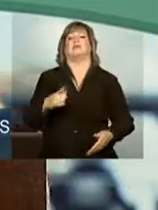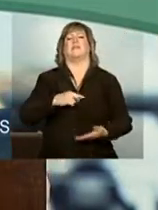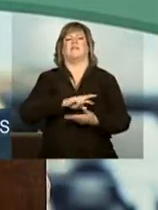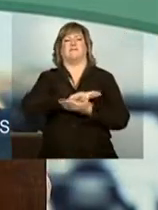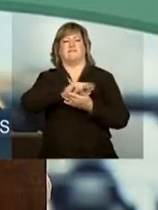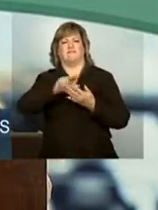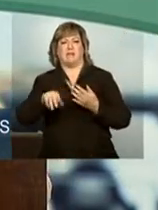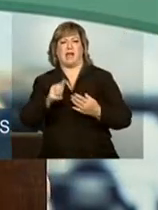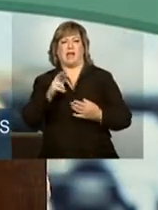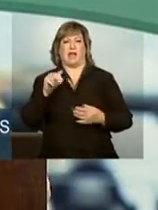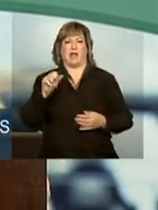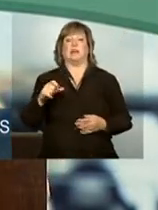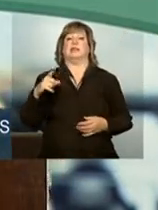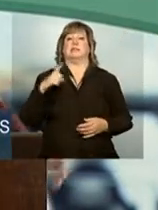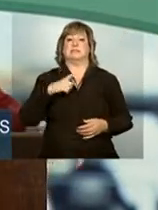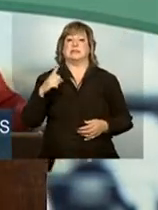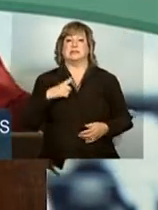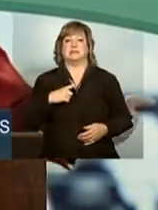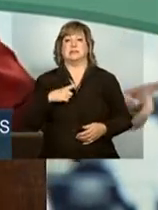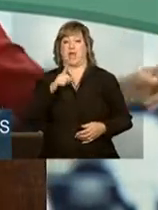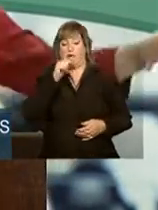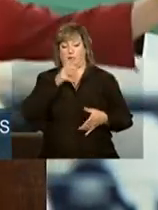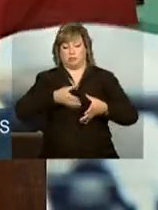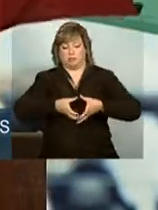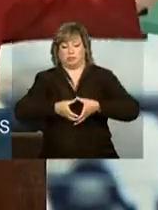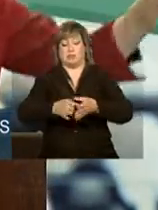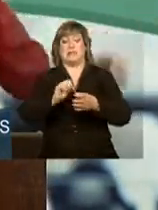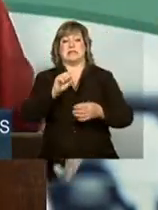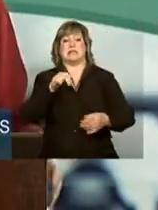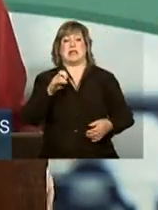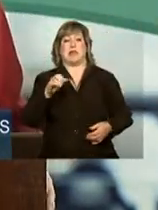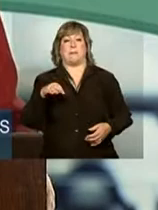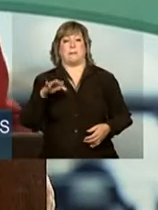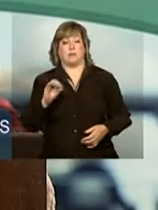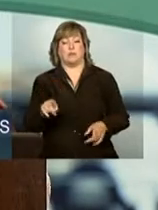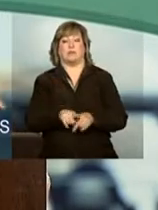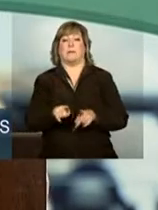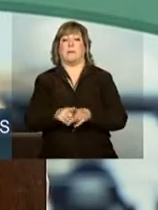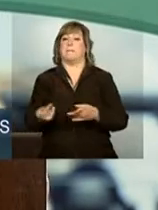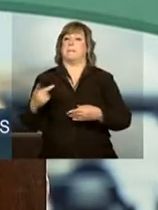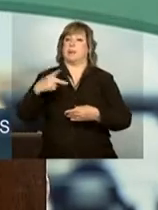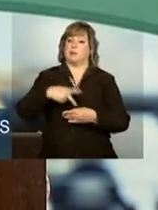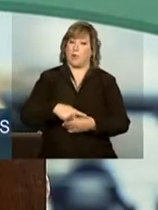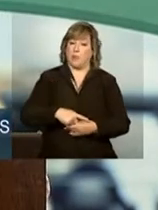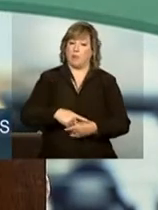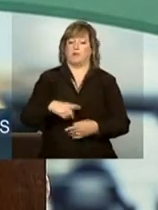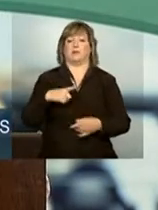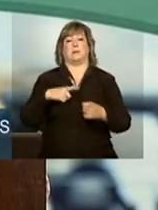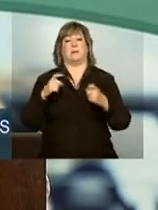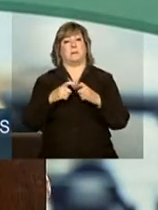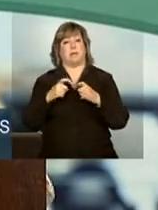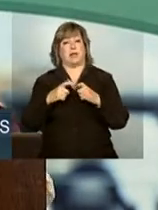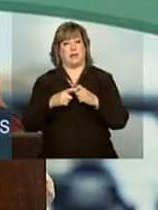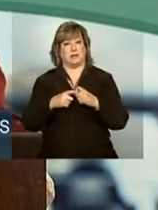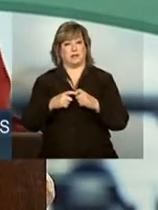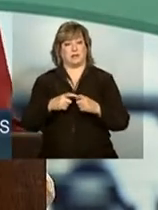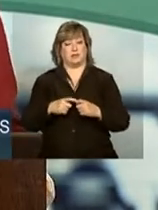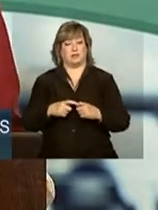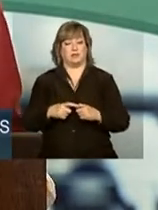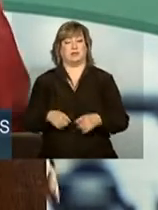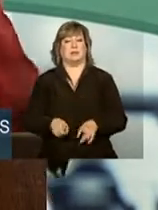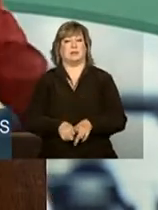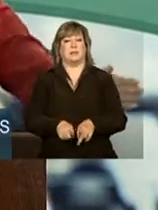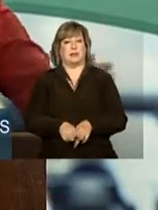vai de saneamento até petróleo, vai de médico